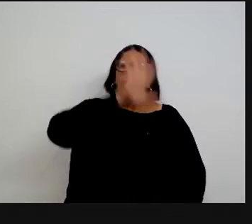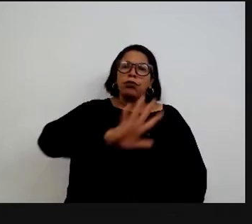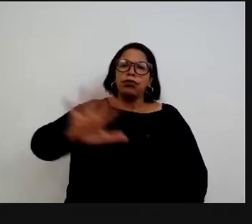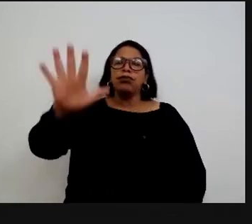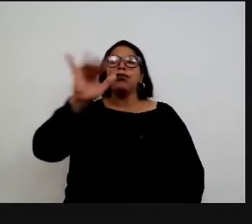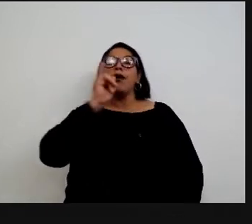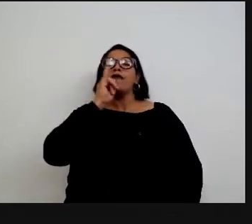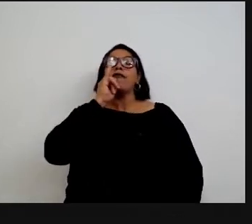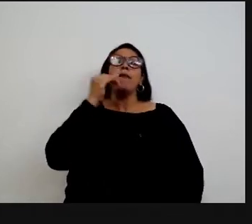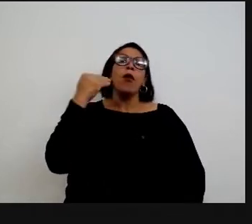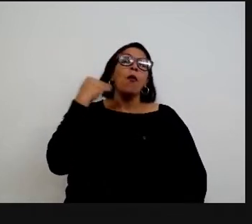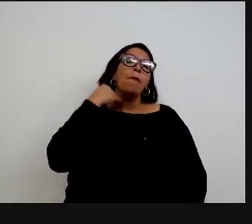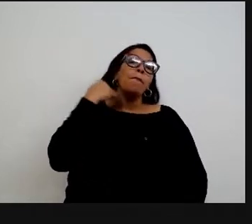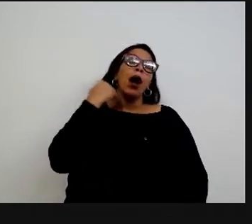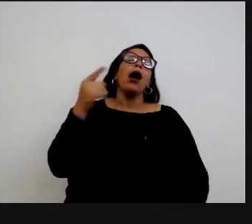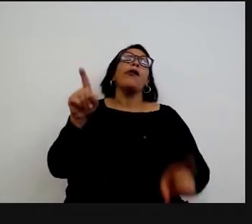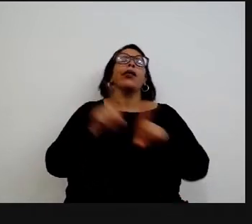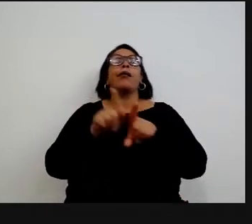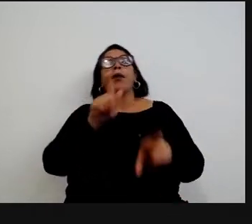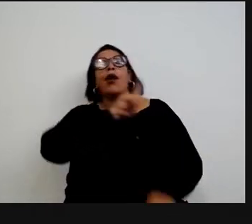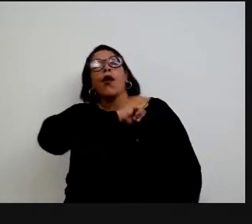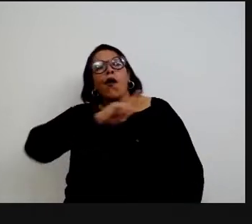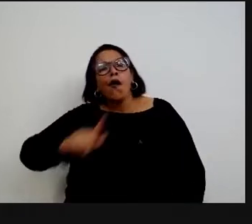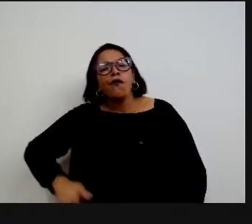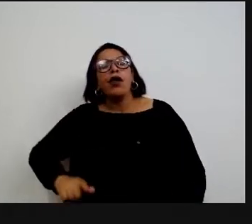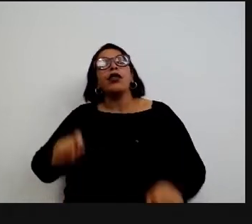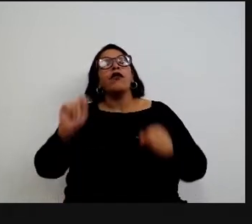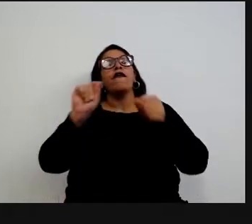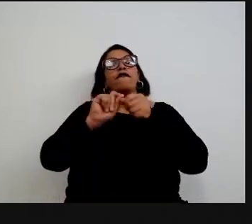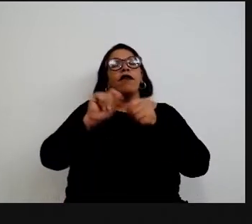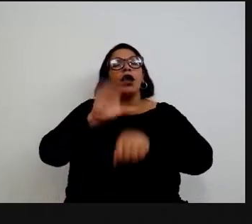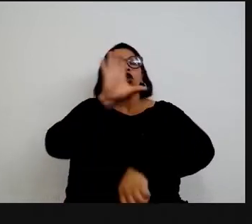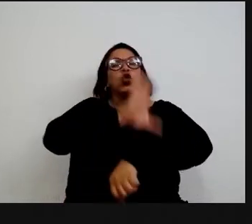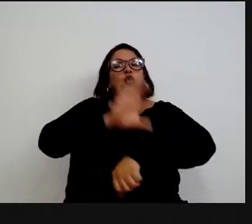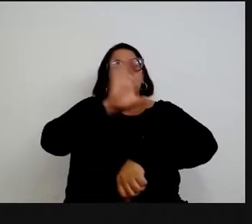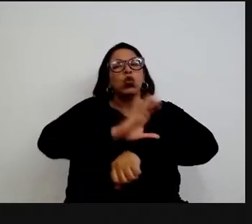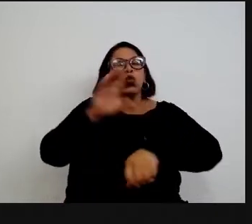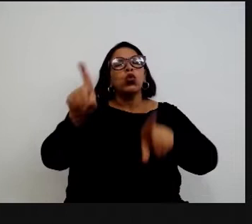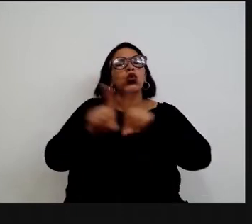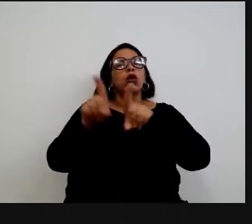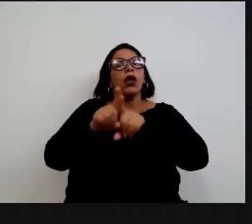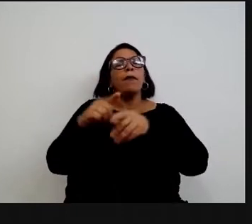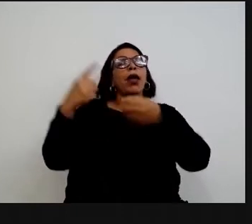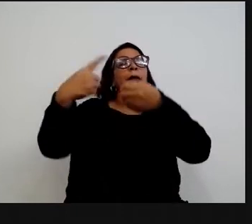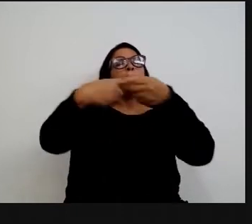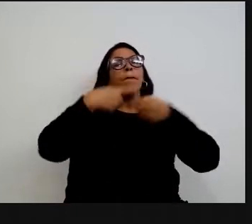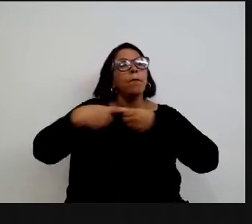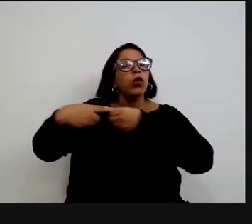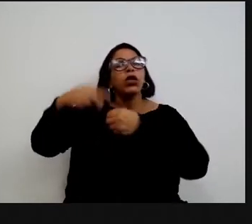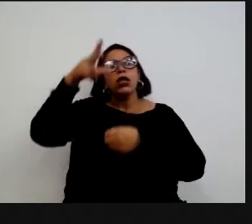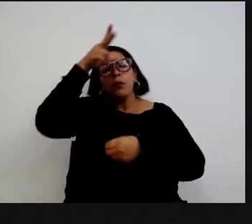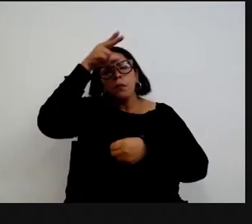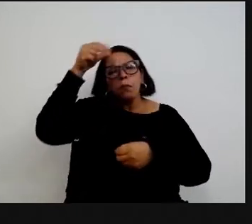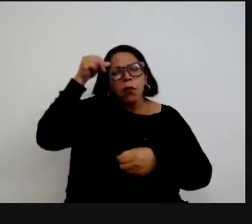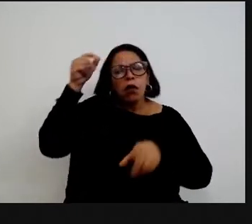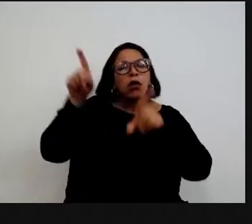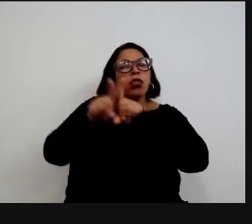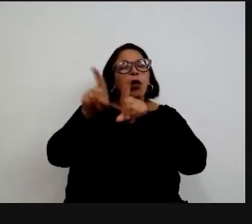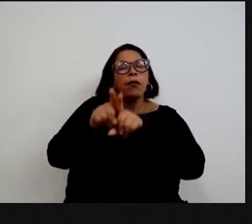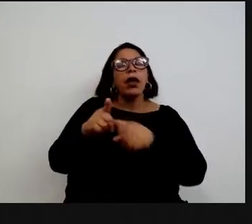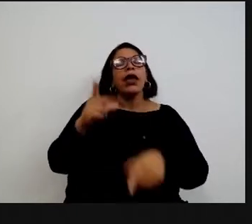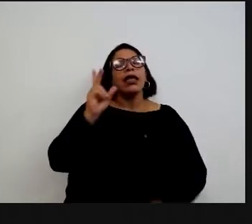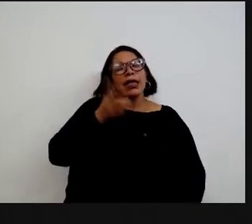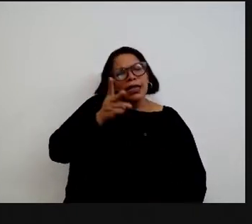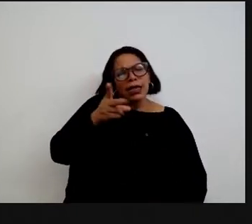negociais, parceiro do governo. Então, a gente faz também a capacitação do ente do governo municipal, né? Então, isso tudo requer da